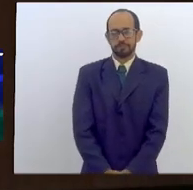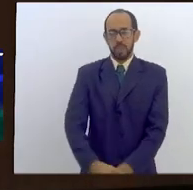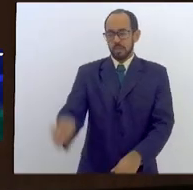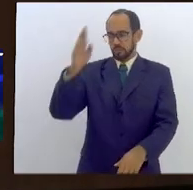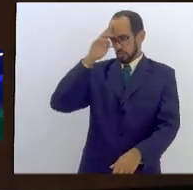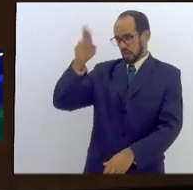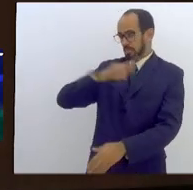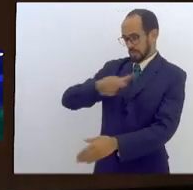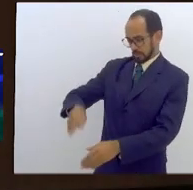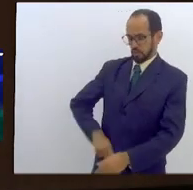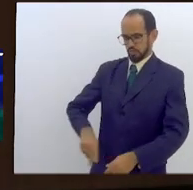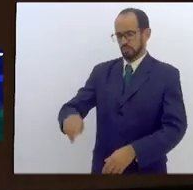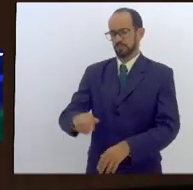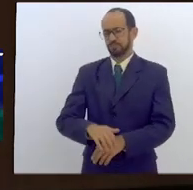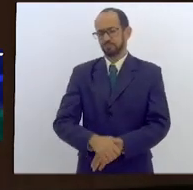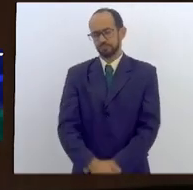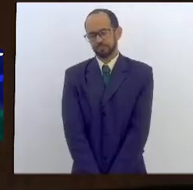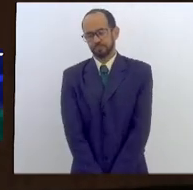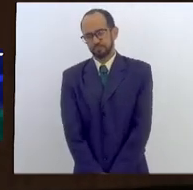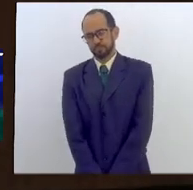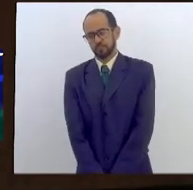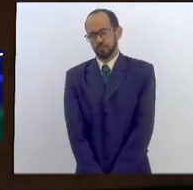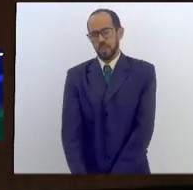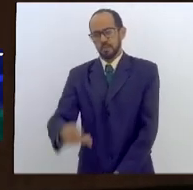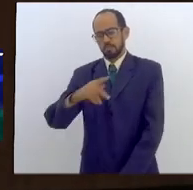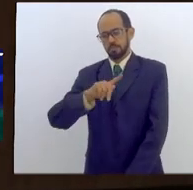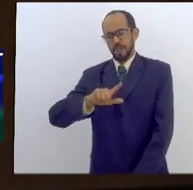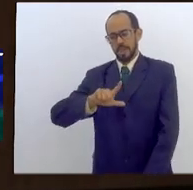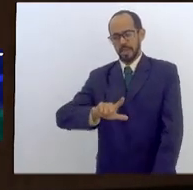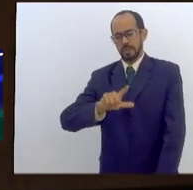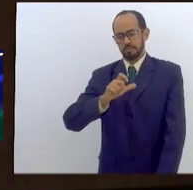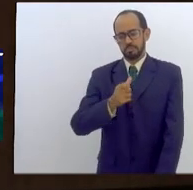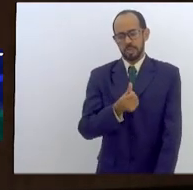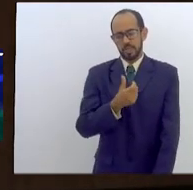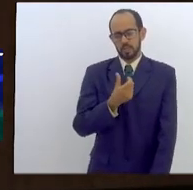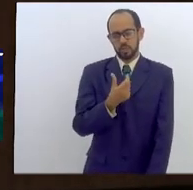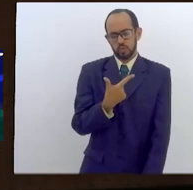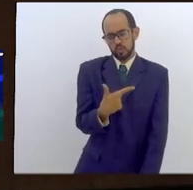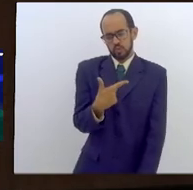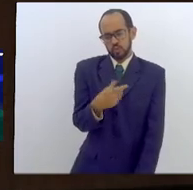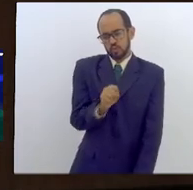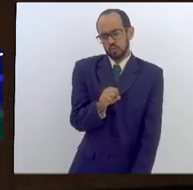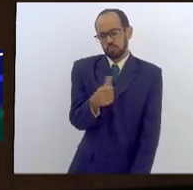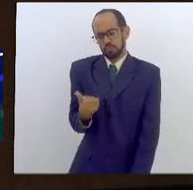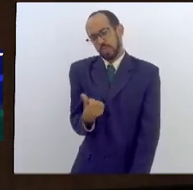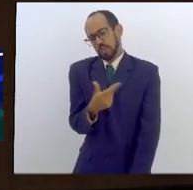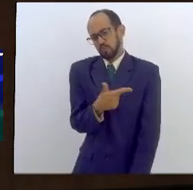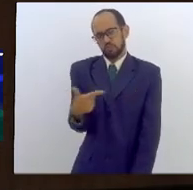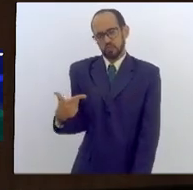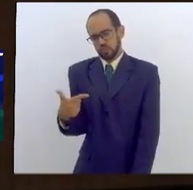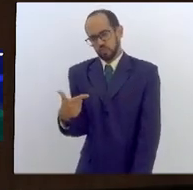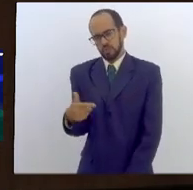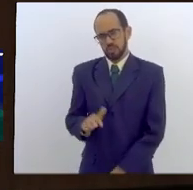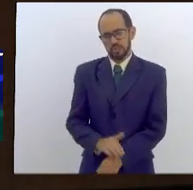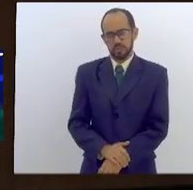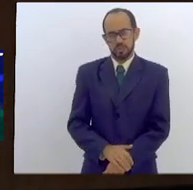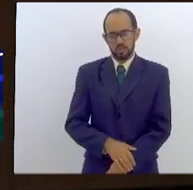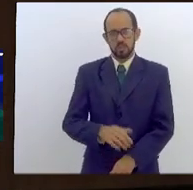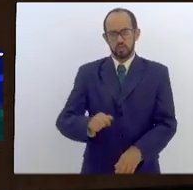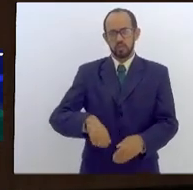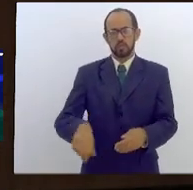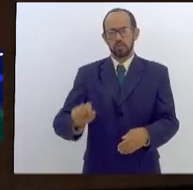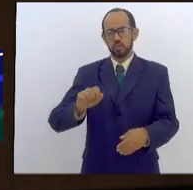Senhora Presidente, projeto de lei 6286, de 22, de autoria